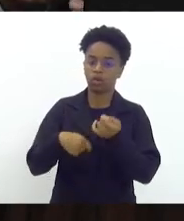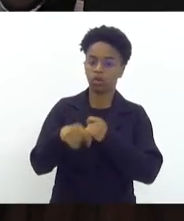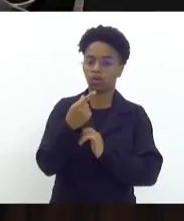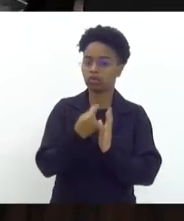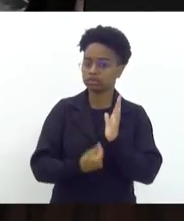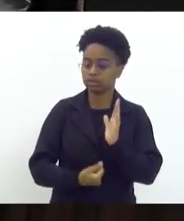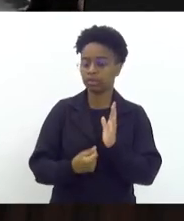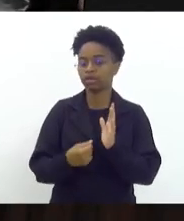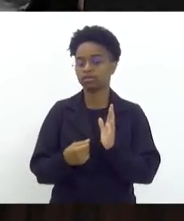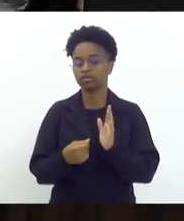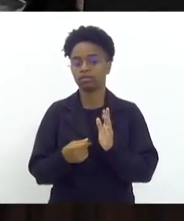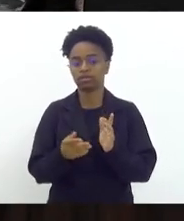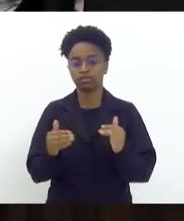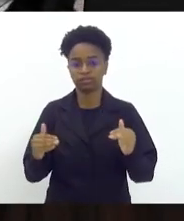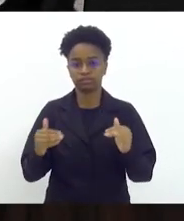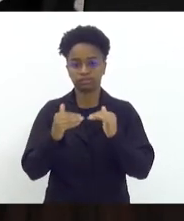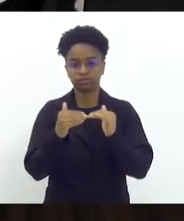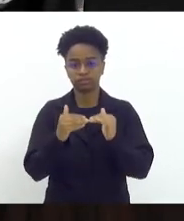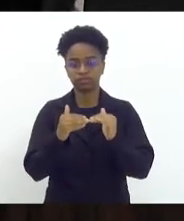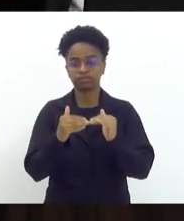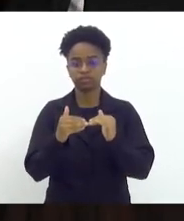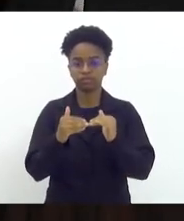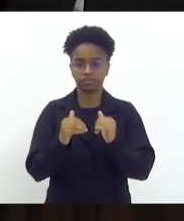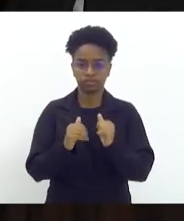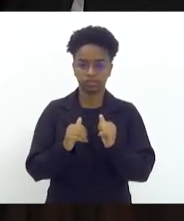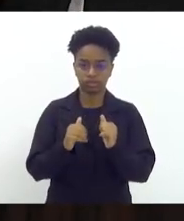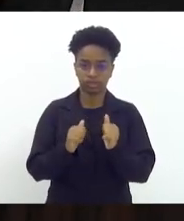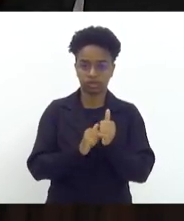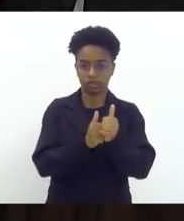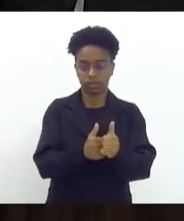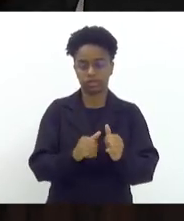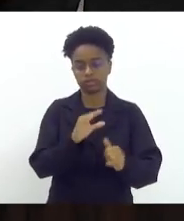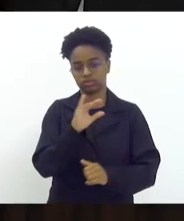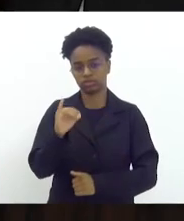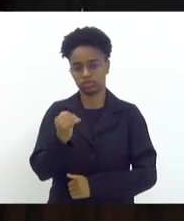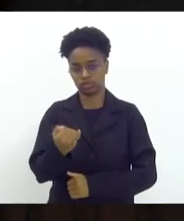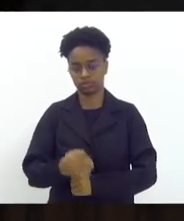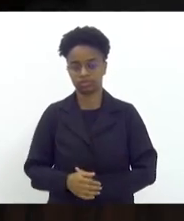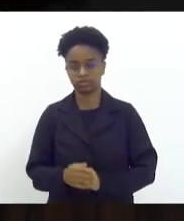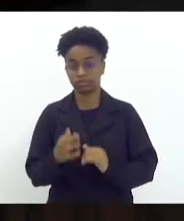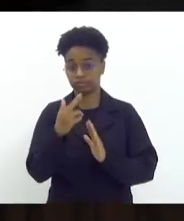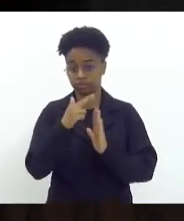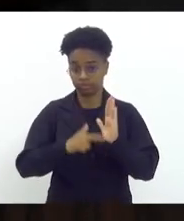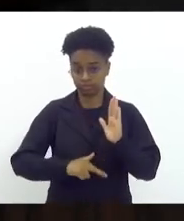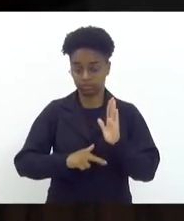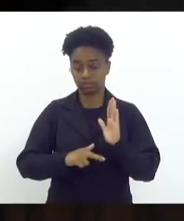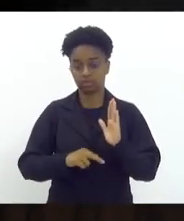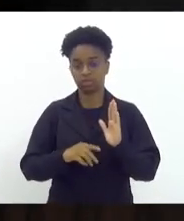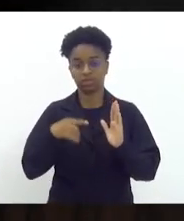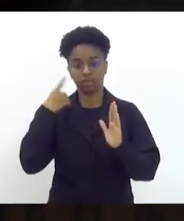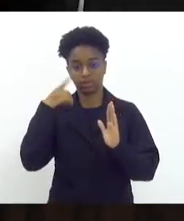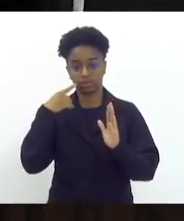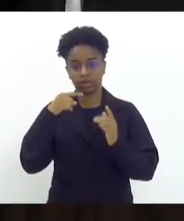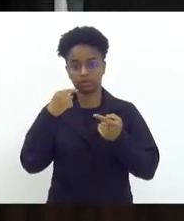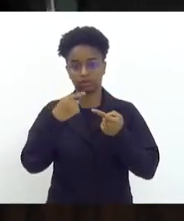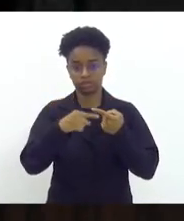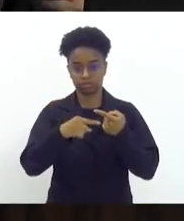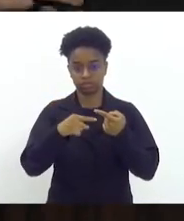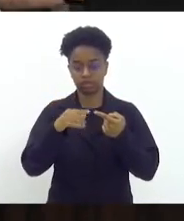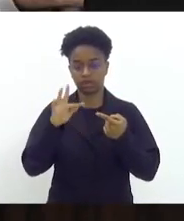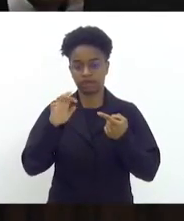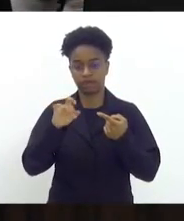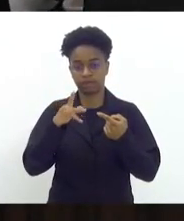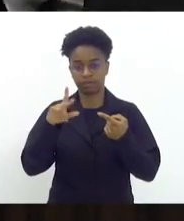fiscalização financeira e controle favorável com a emenda dessa ccj relatores deputados Filipinho ravis